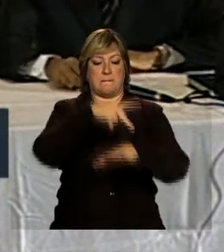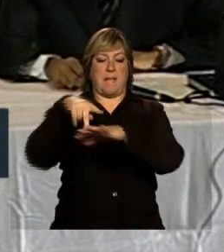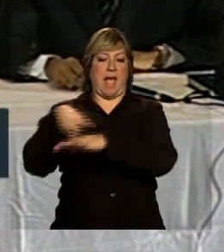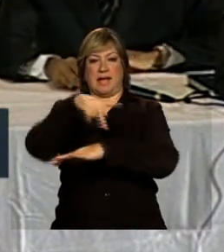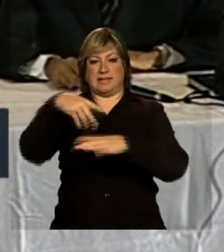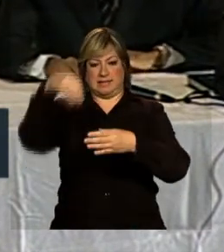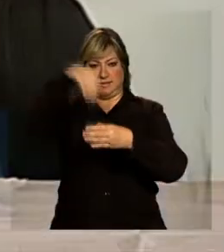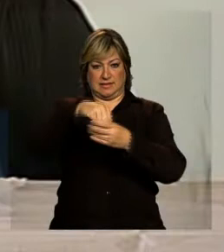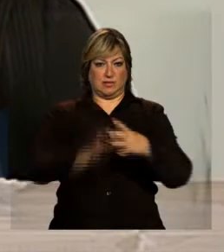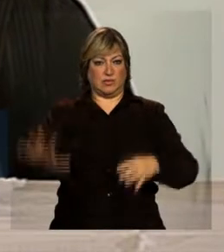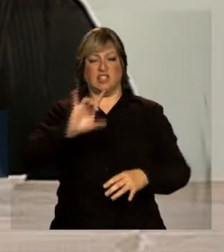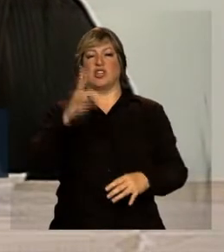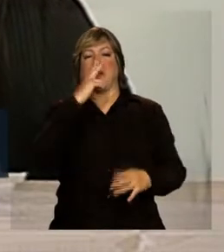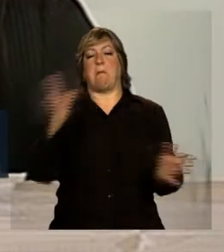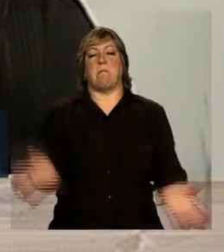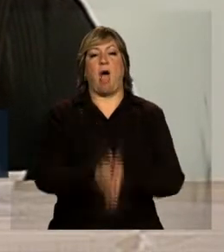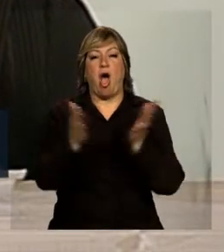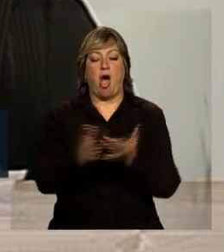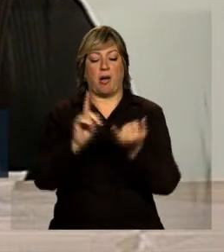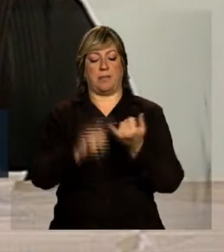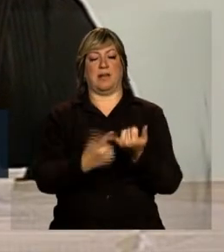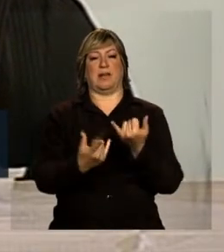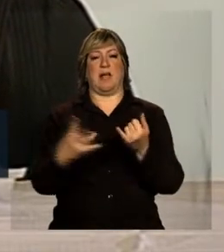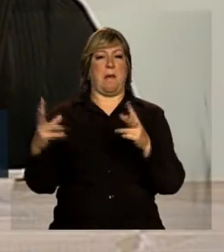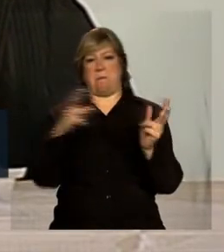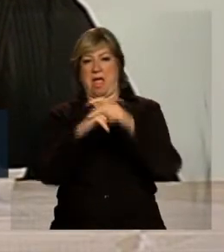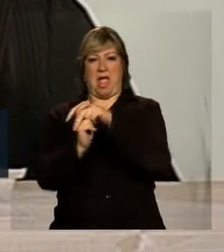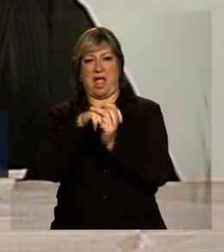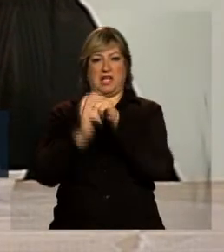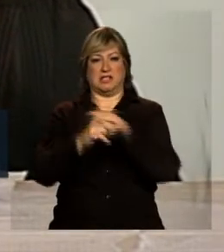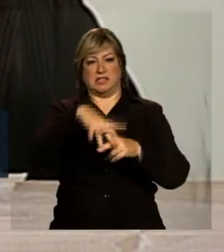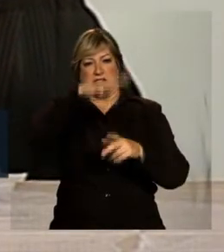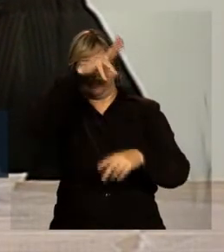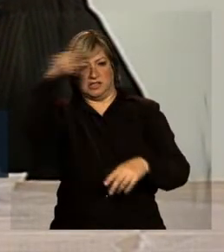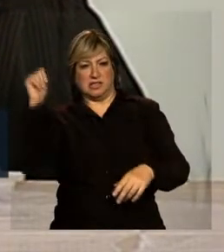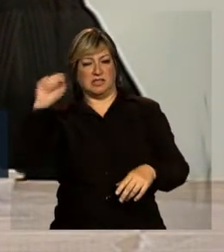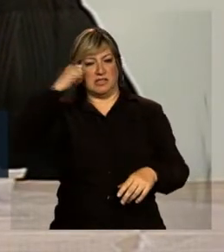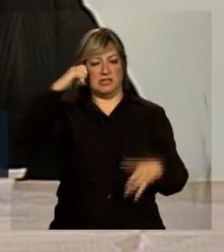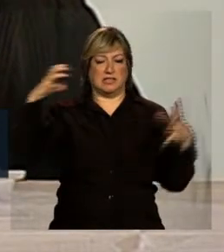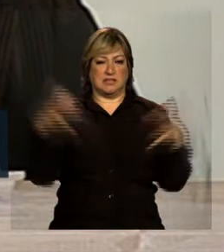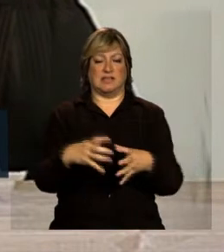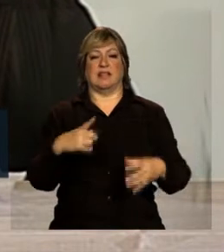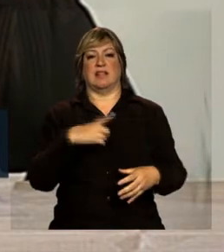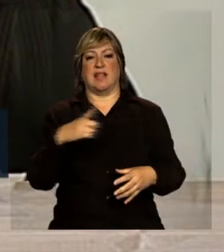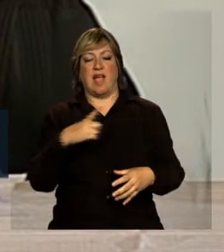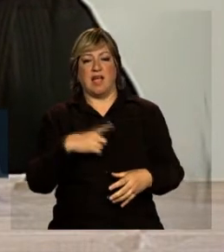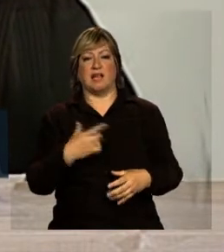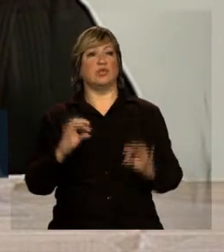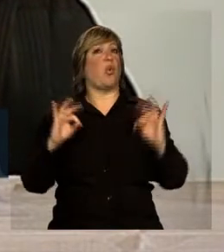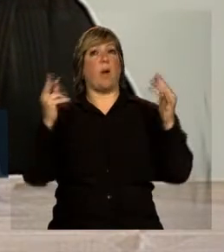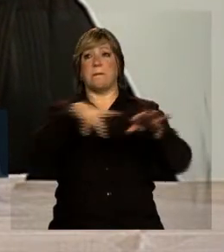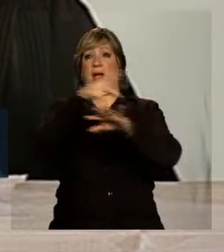tem miséria, só tem briga de tribo, como, não é nem briga de etnias, como tem em todos os países,